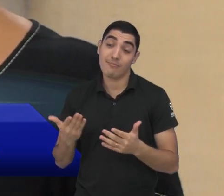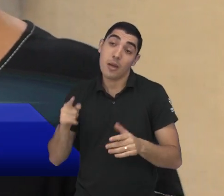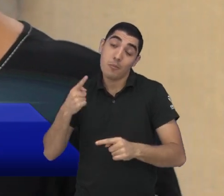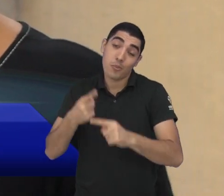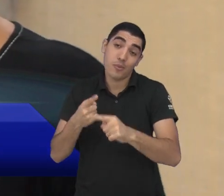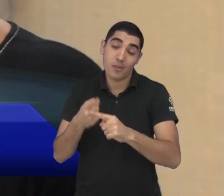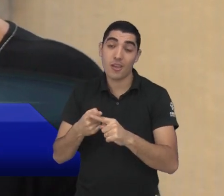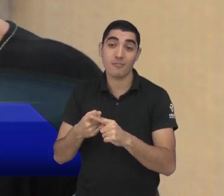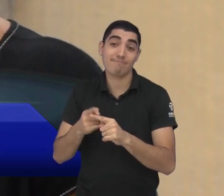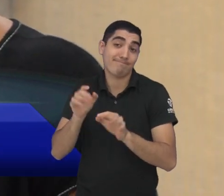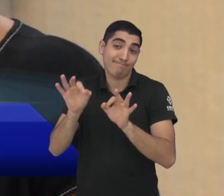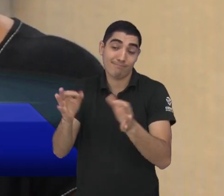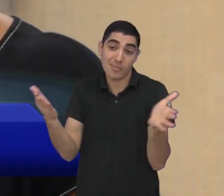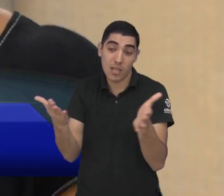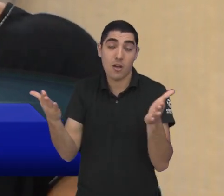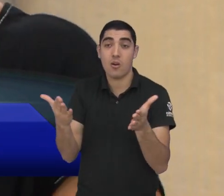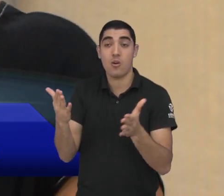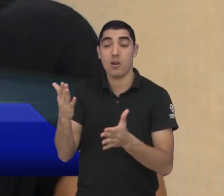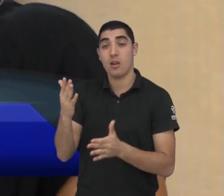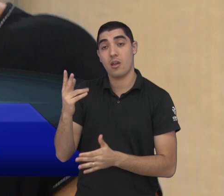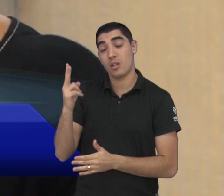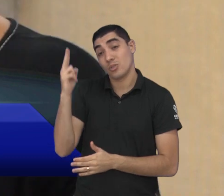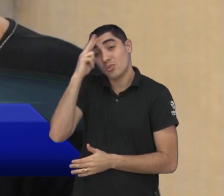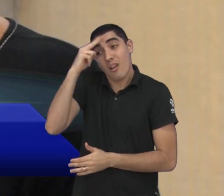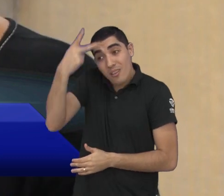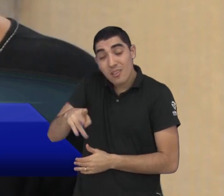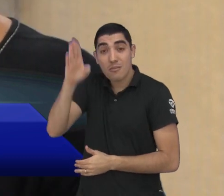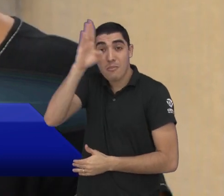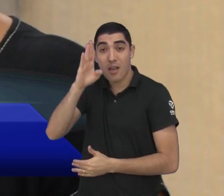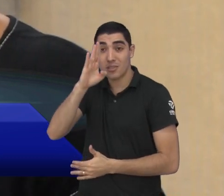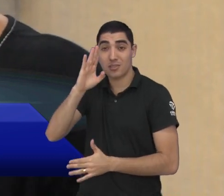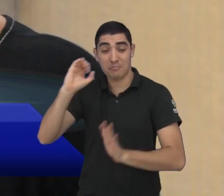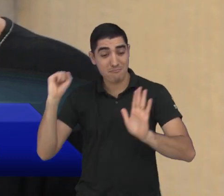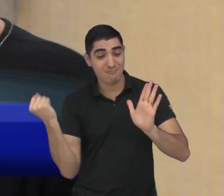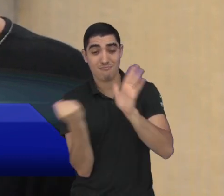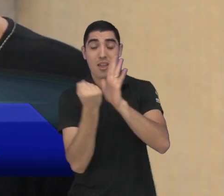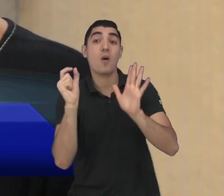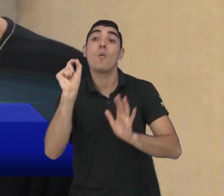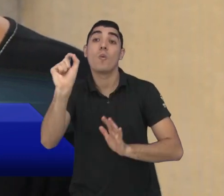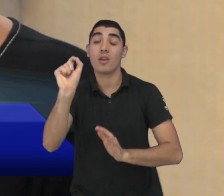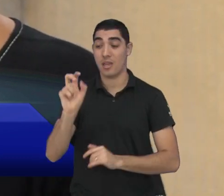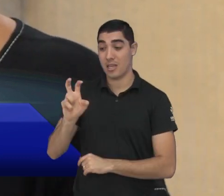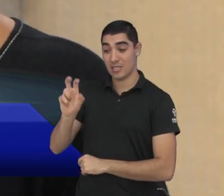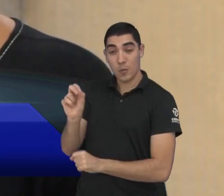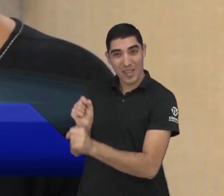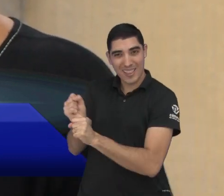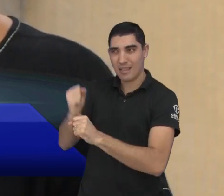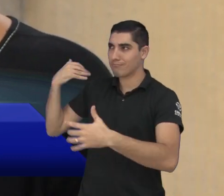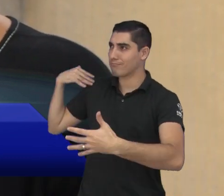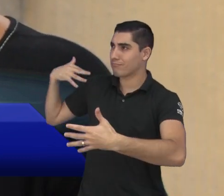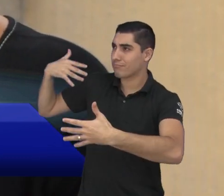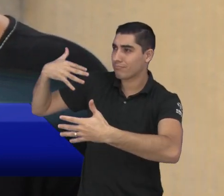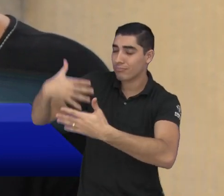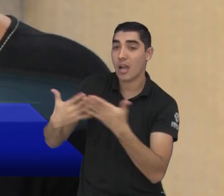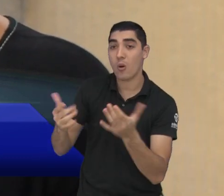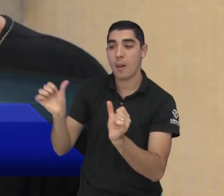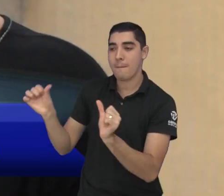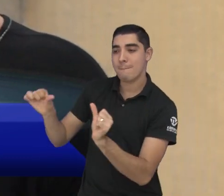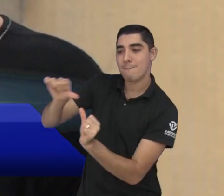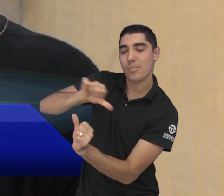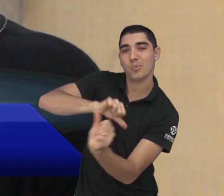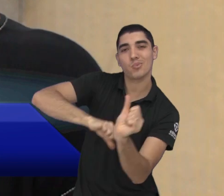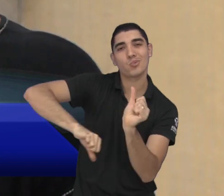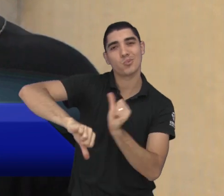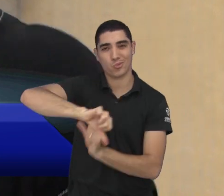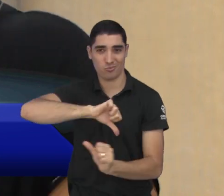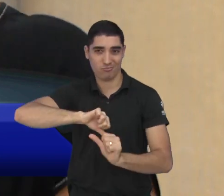fase histórica, né? Então, a gente viveu aqui no Brasil, né, nos últimos 50 anos, o que a gente vai chamar de transição demográfica,